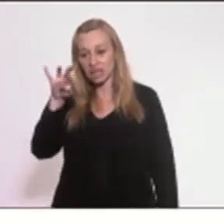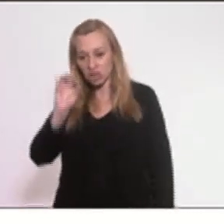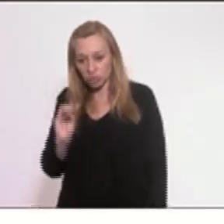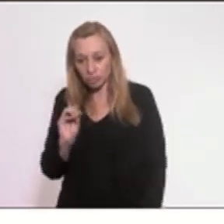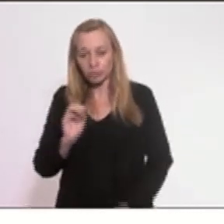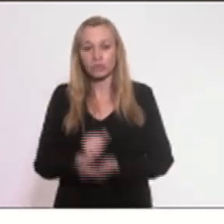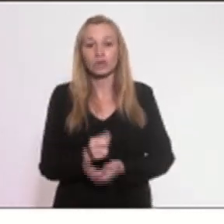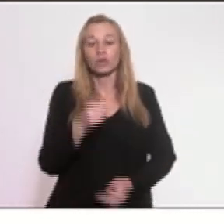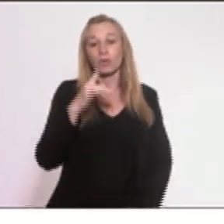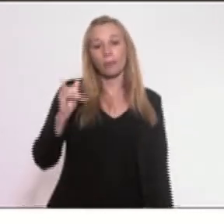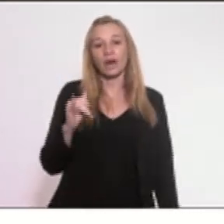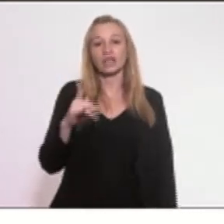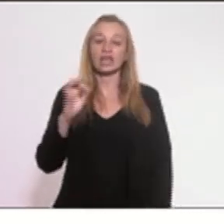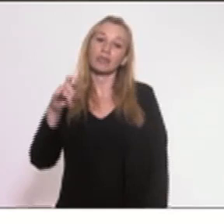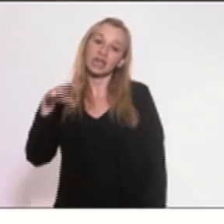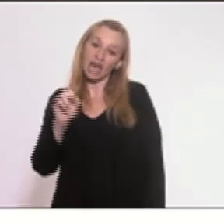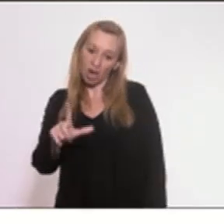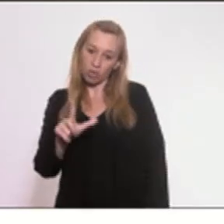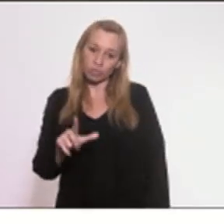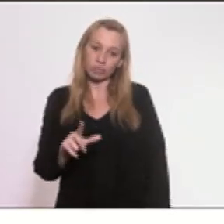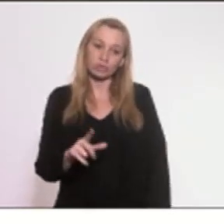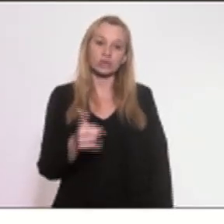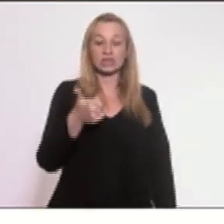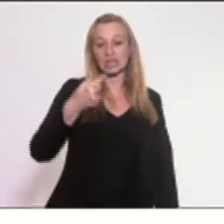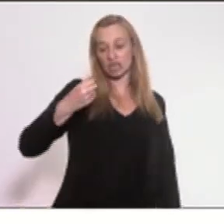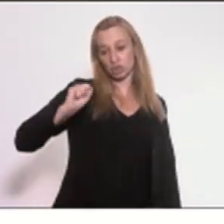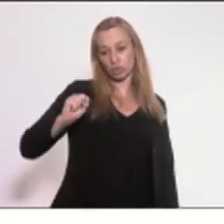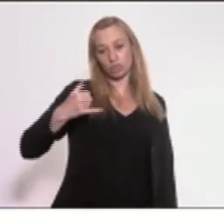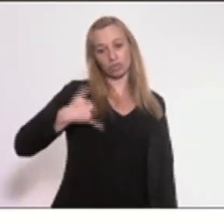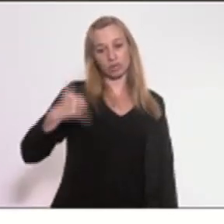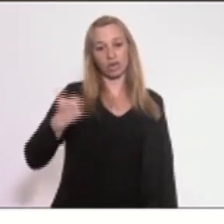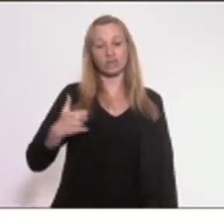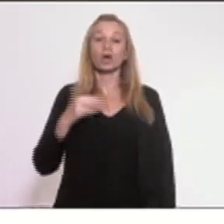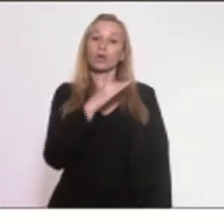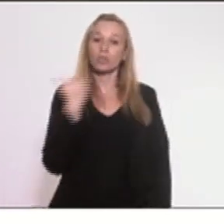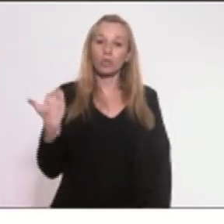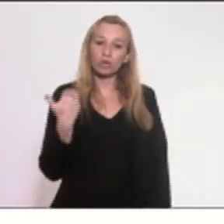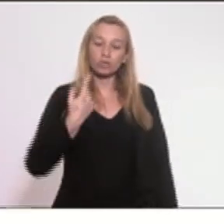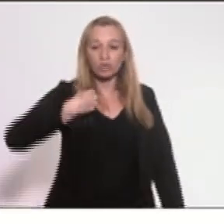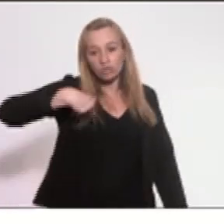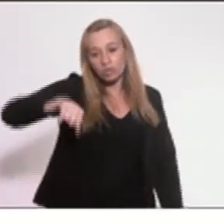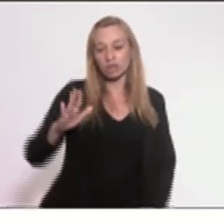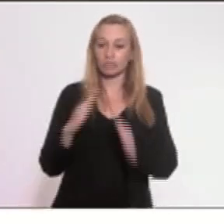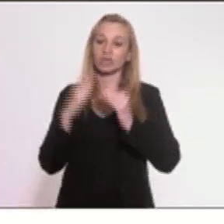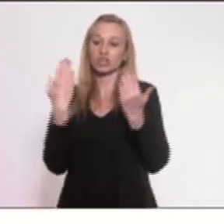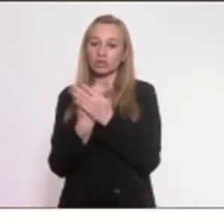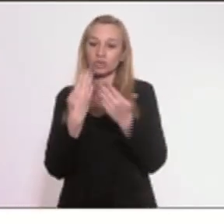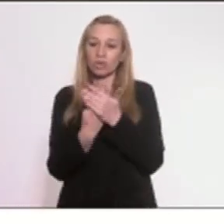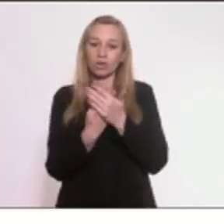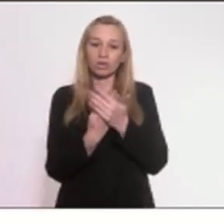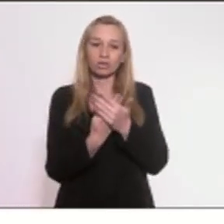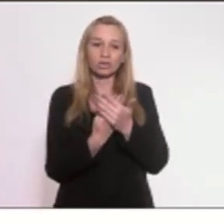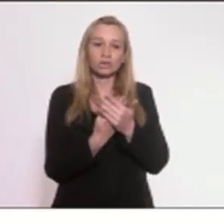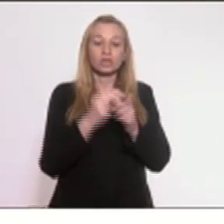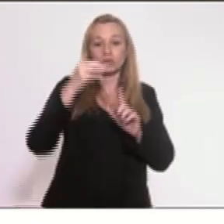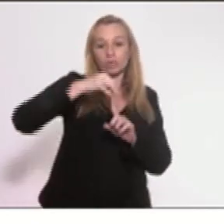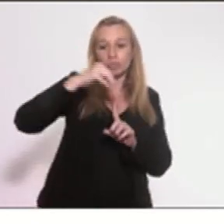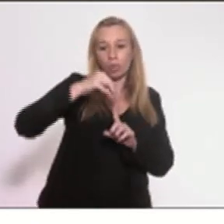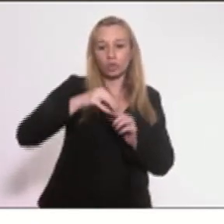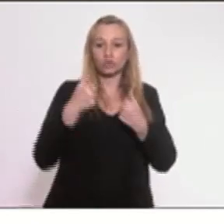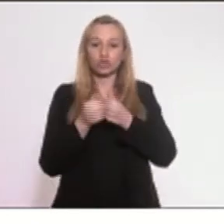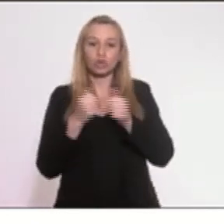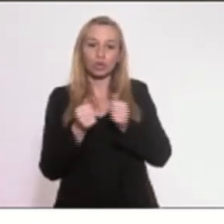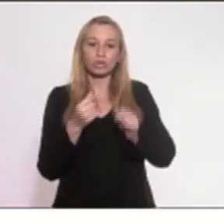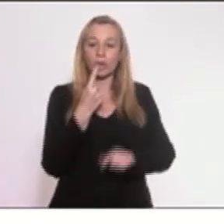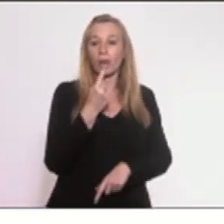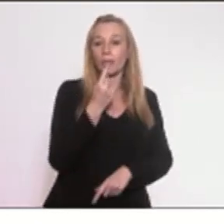o pai do Gabriel Pereira, de 18 anos, morto quando ia para a escola num ponto de ônibus perto